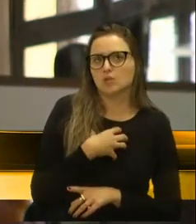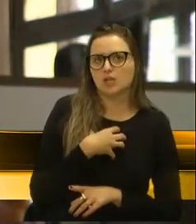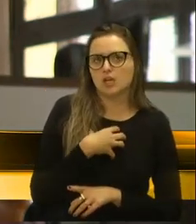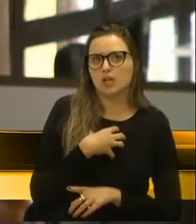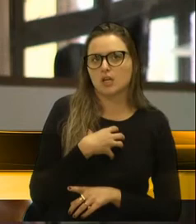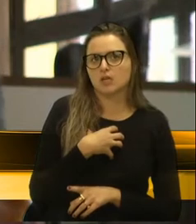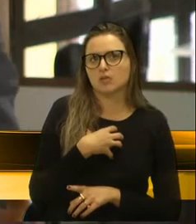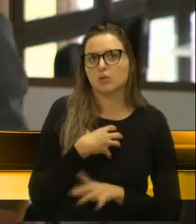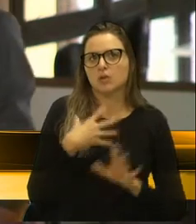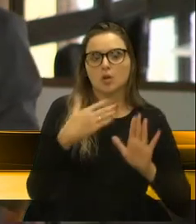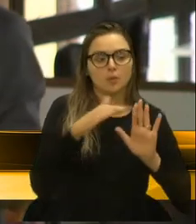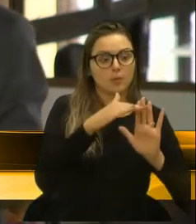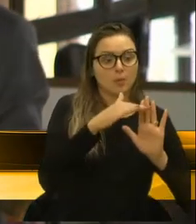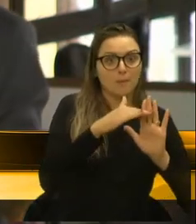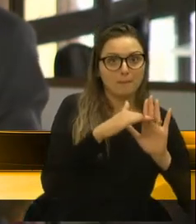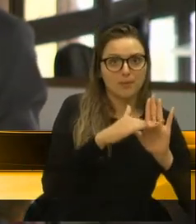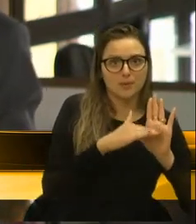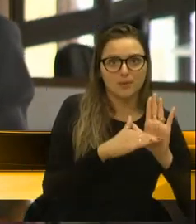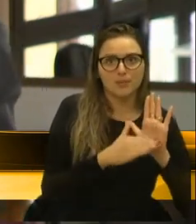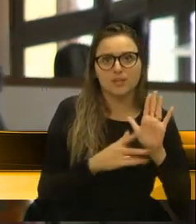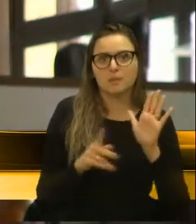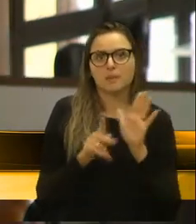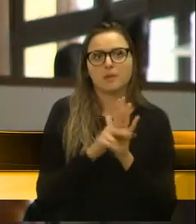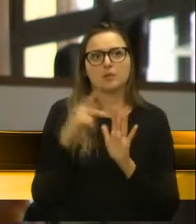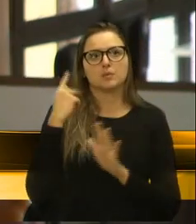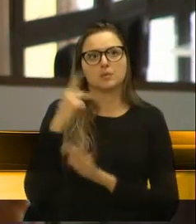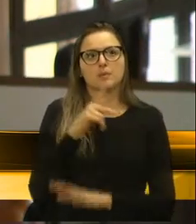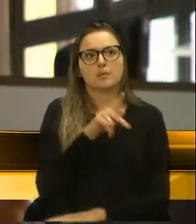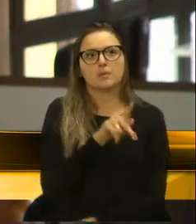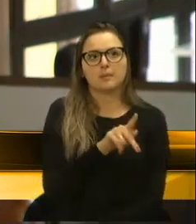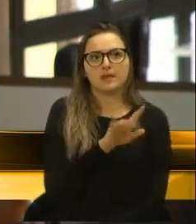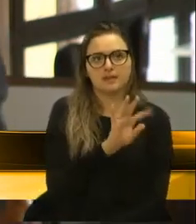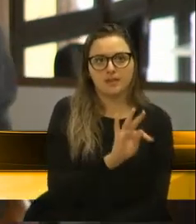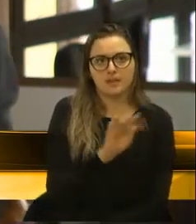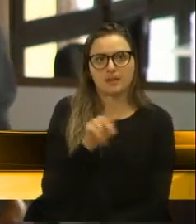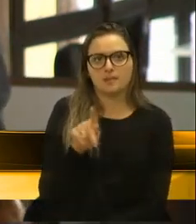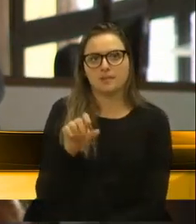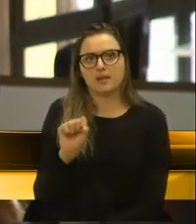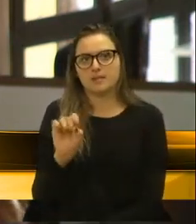por um programa político. E acho que PT e PSB no Brasil,